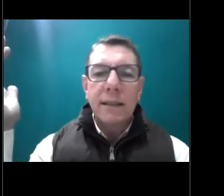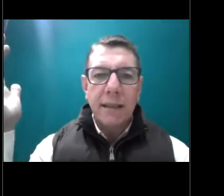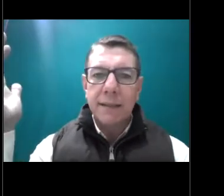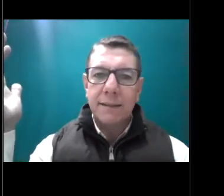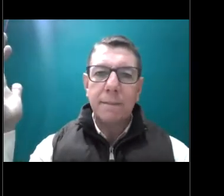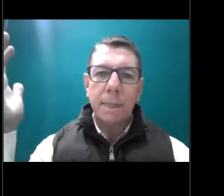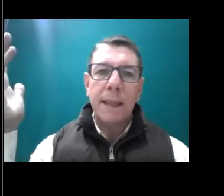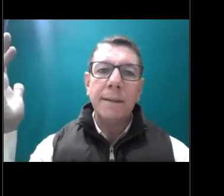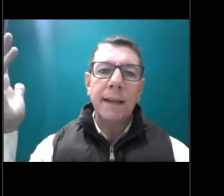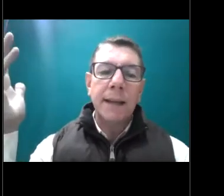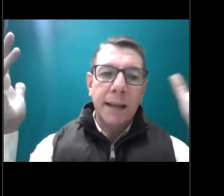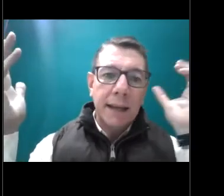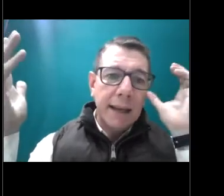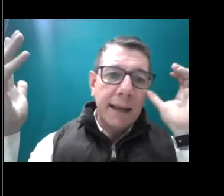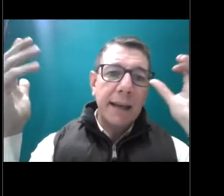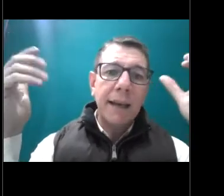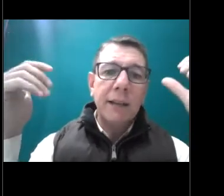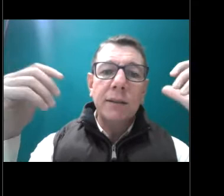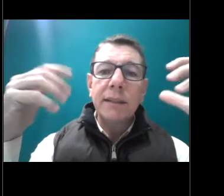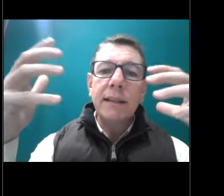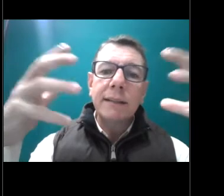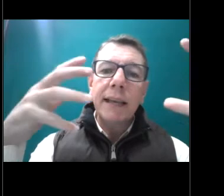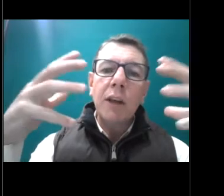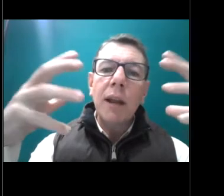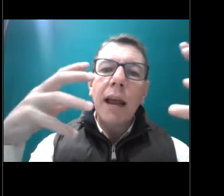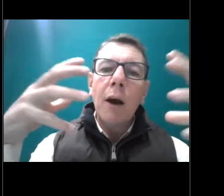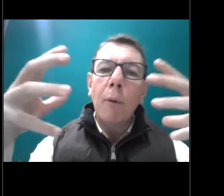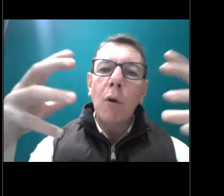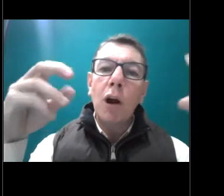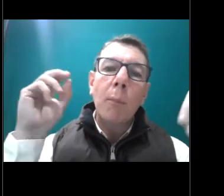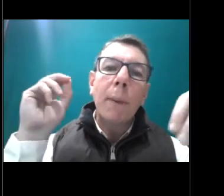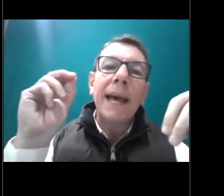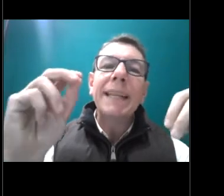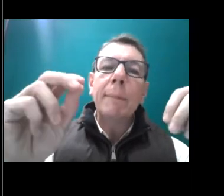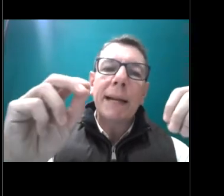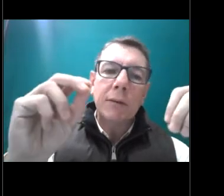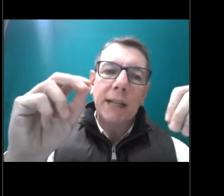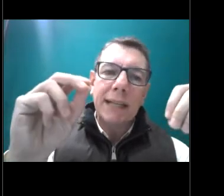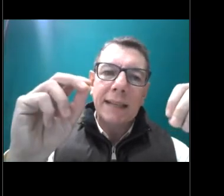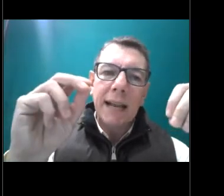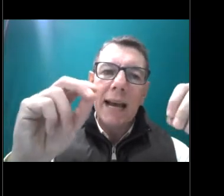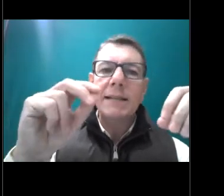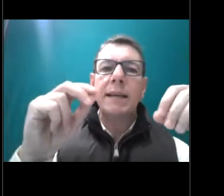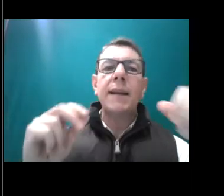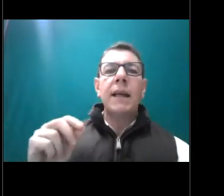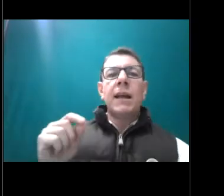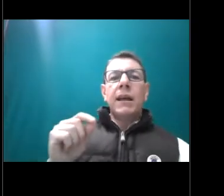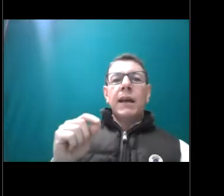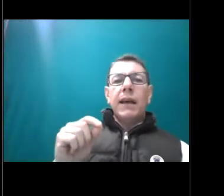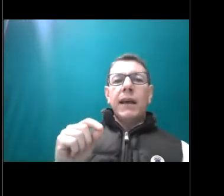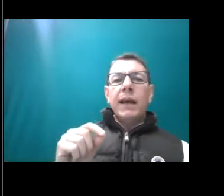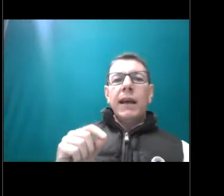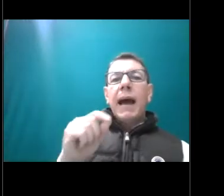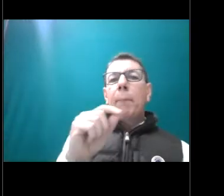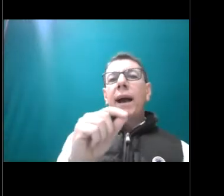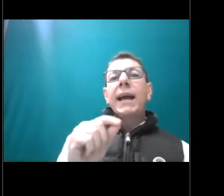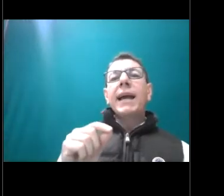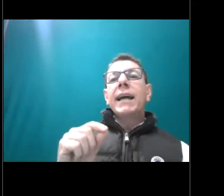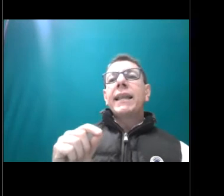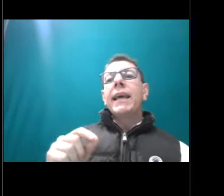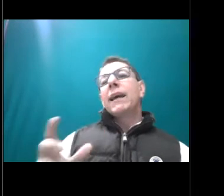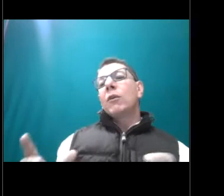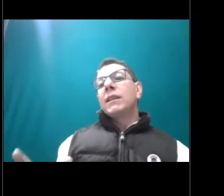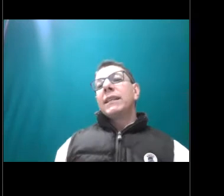10, 15 dias, né? Então, assim, tem que olhar um pouco, acompanhar a temperatura da silagem, né? A